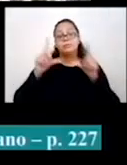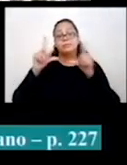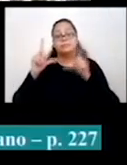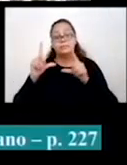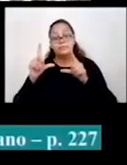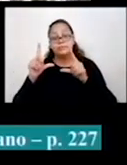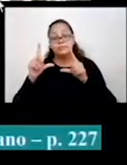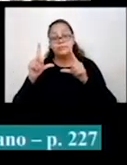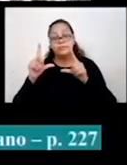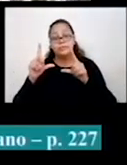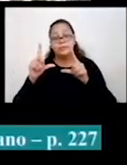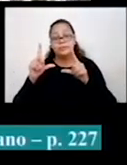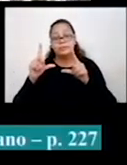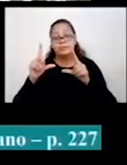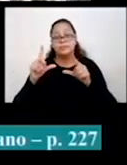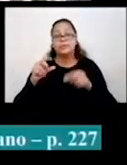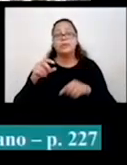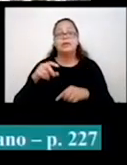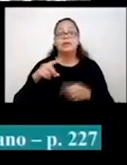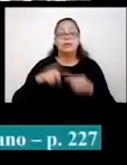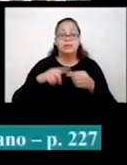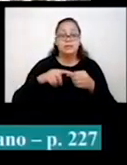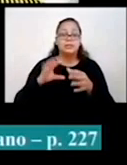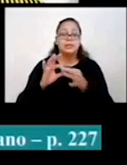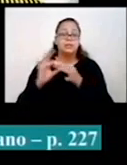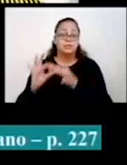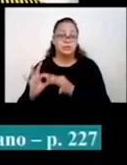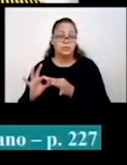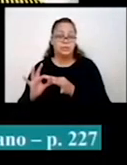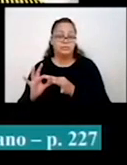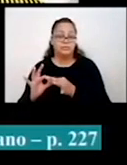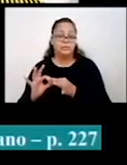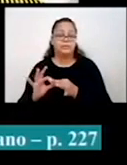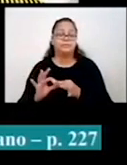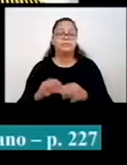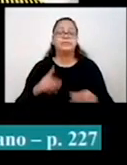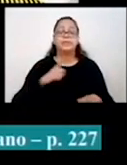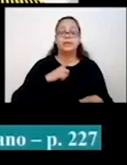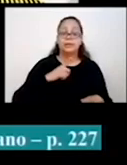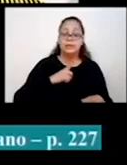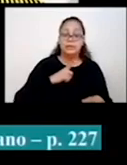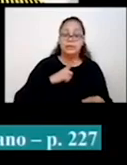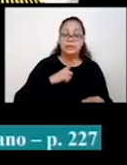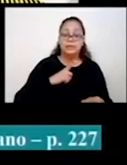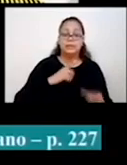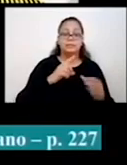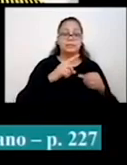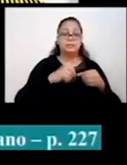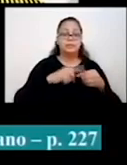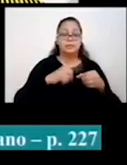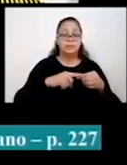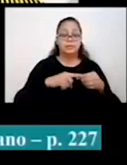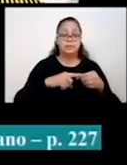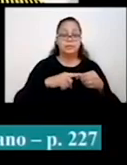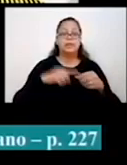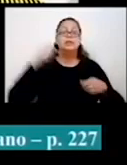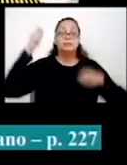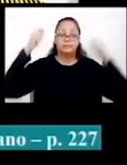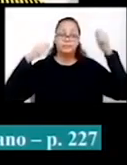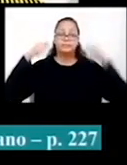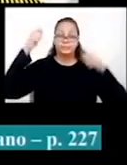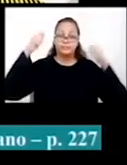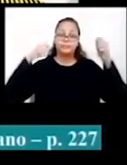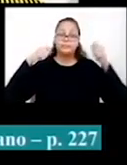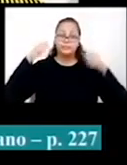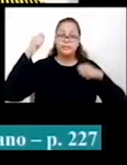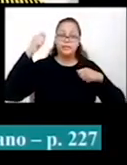aqui uma imagem, né, de um dos parques aquáticos do município de Olímpia. Continuando aí, temos cidades que têm por destaque a função